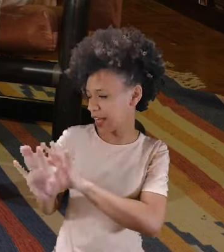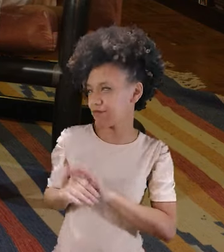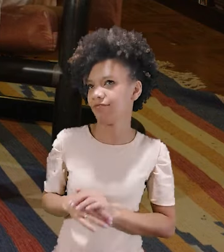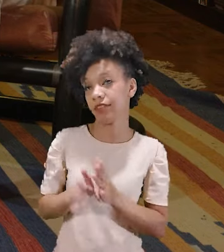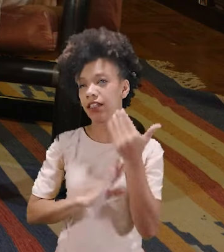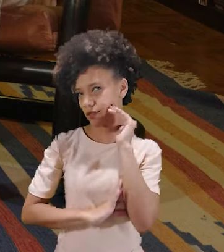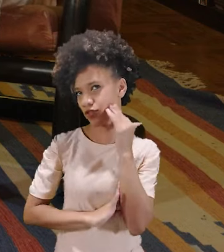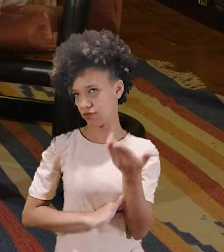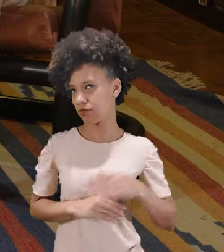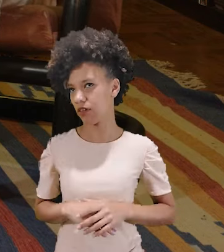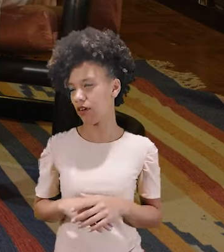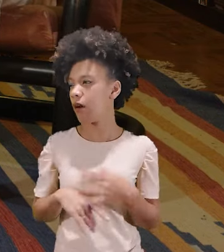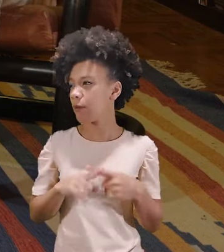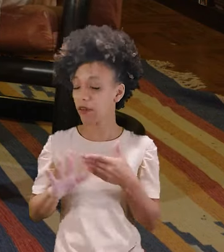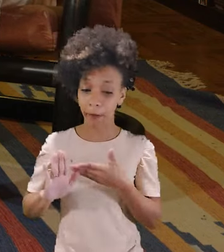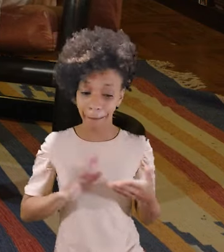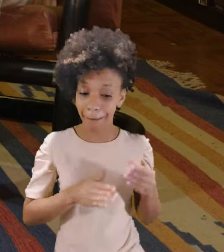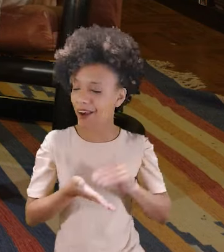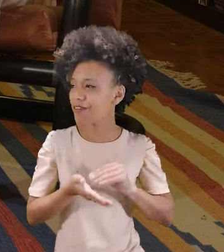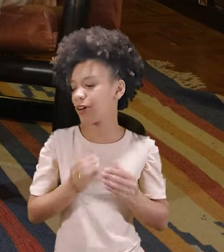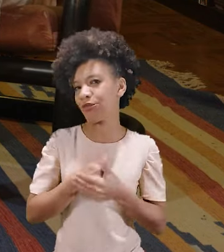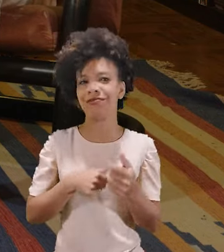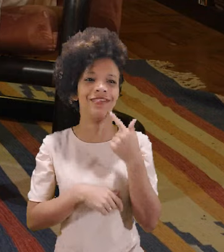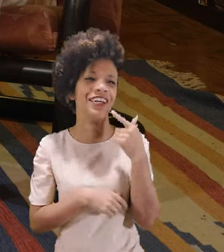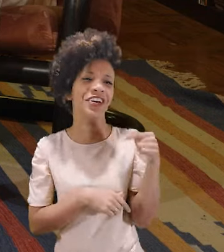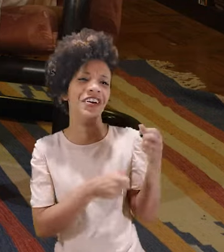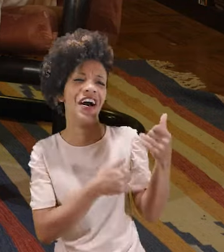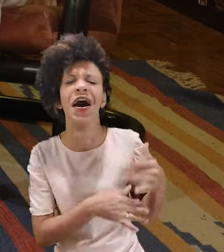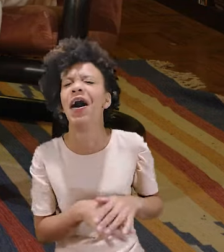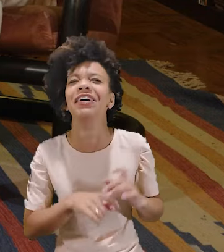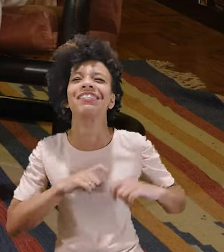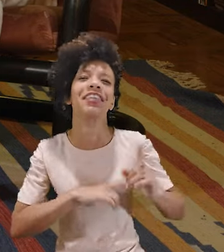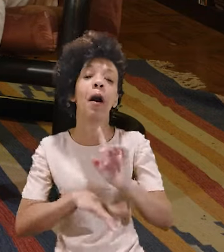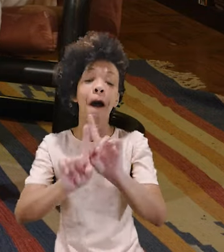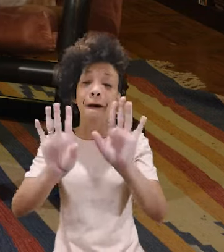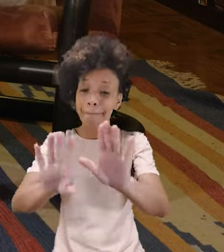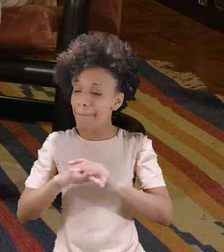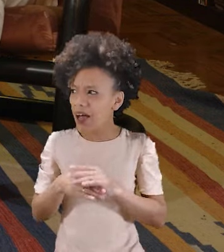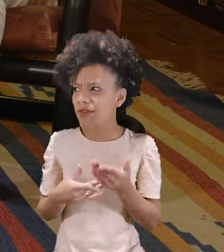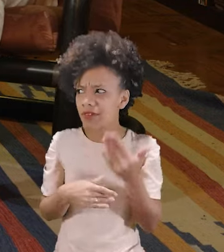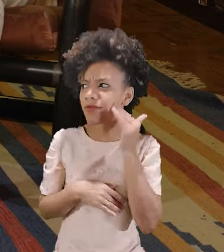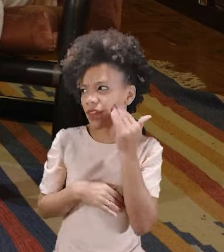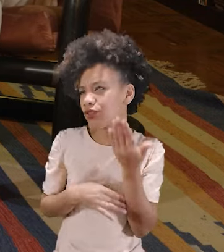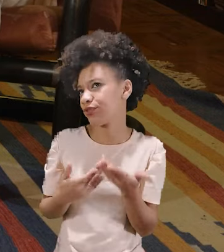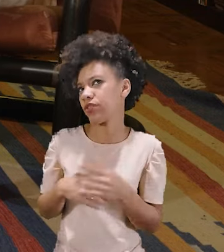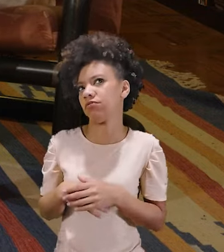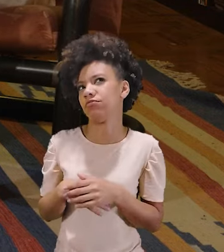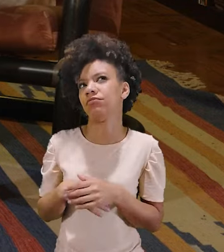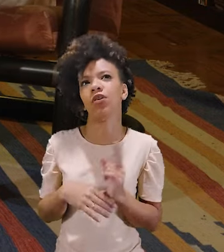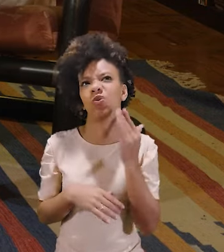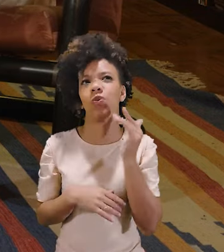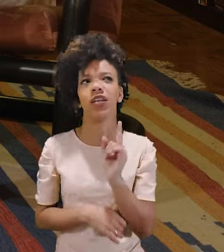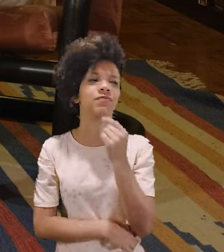assim é é compreensível pela carência aí eu querendo falar que eu daria né isso mas assim é compreensível que não é uma coisa